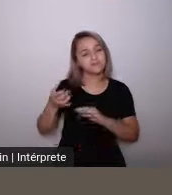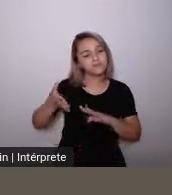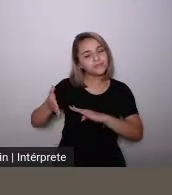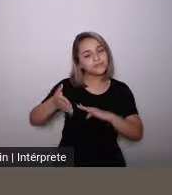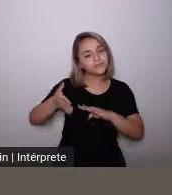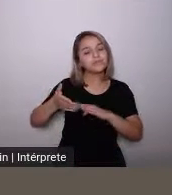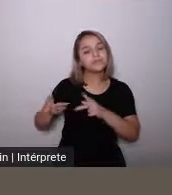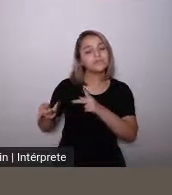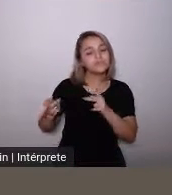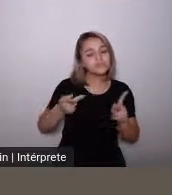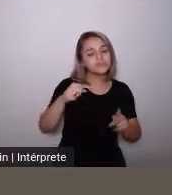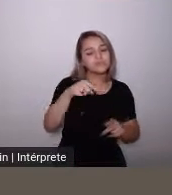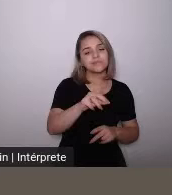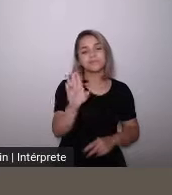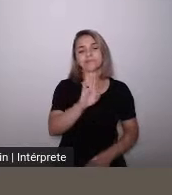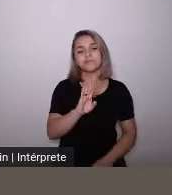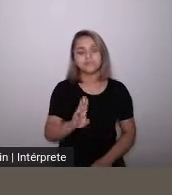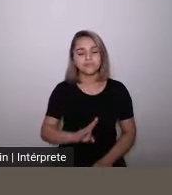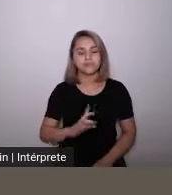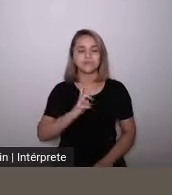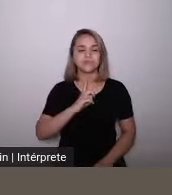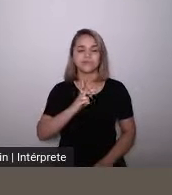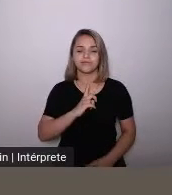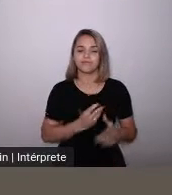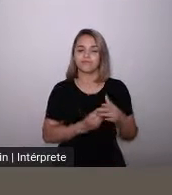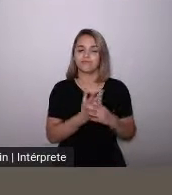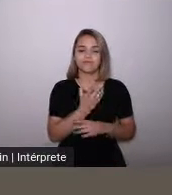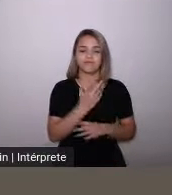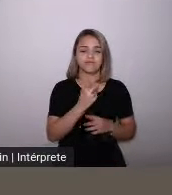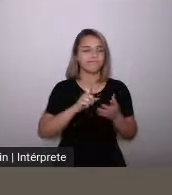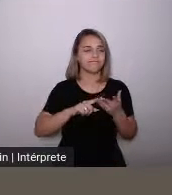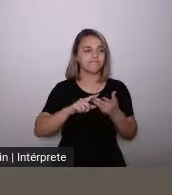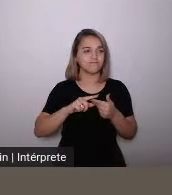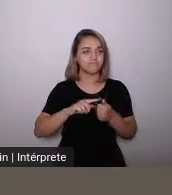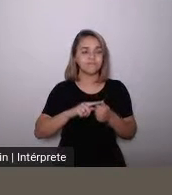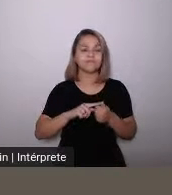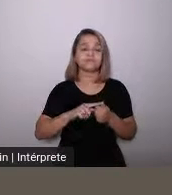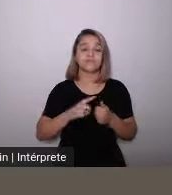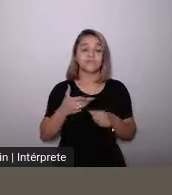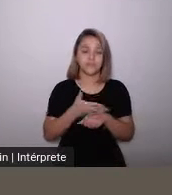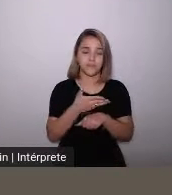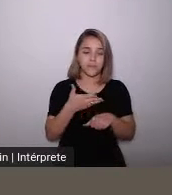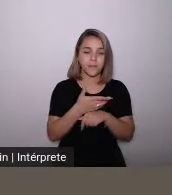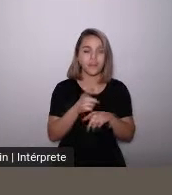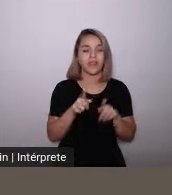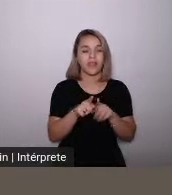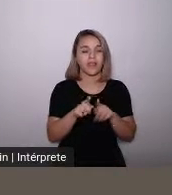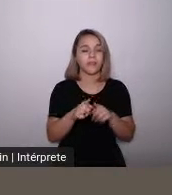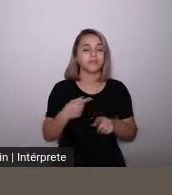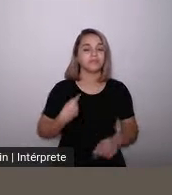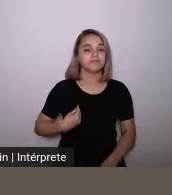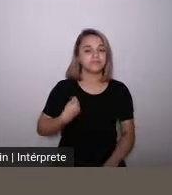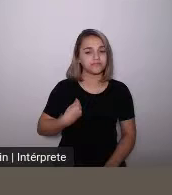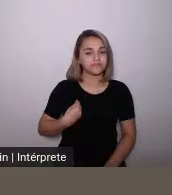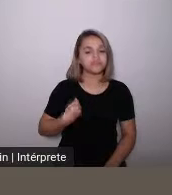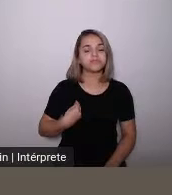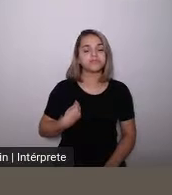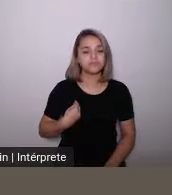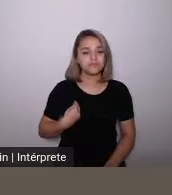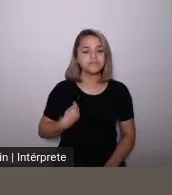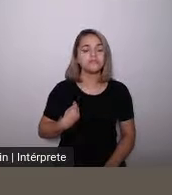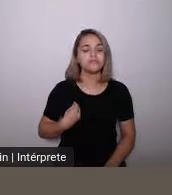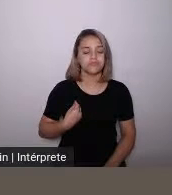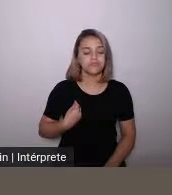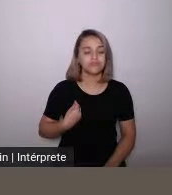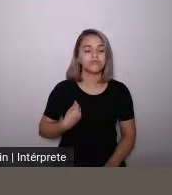aqui uma série de pontes e conexões, presença que também será importante para a obra dele, como Carlos Augusto Calil